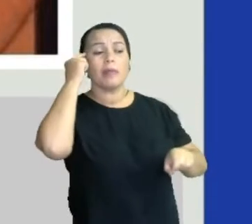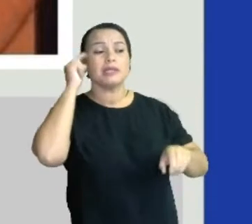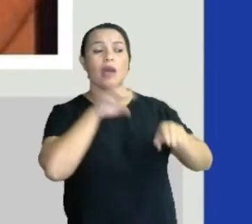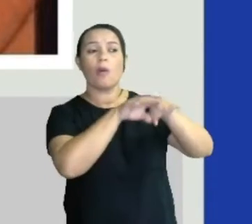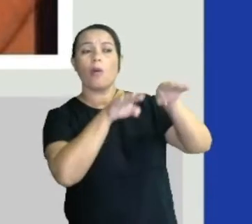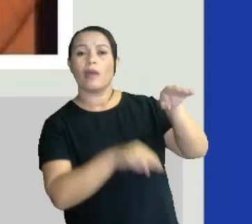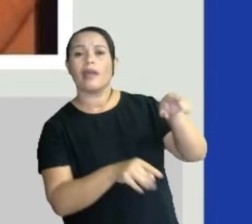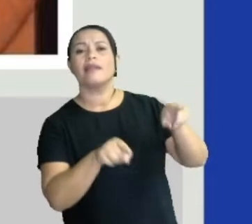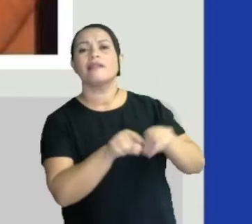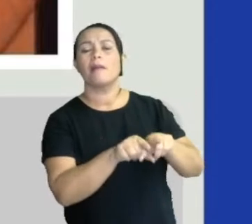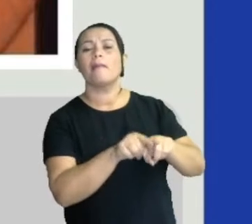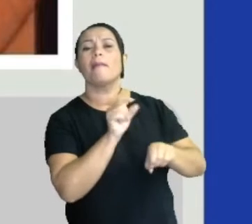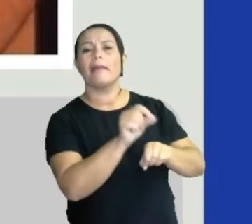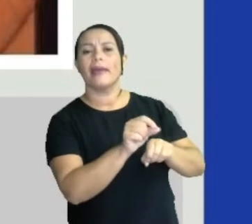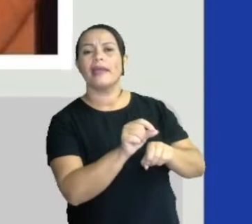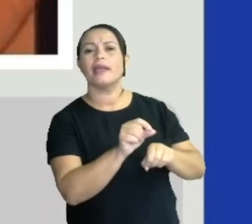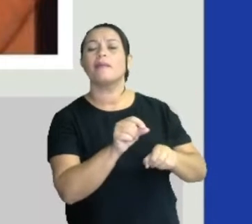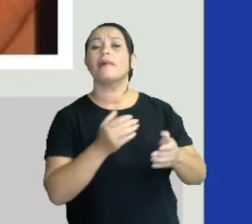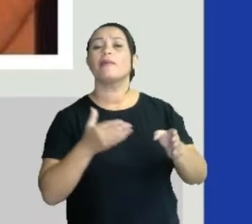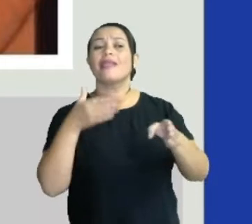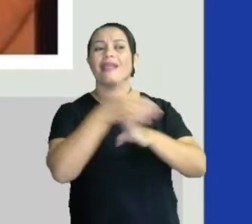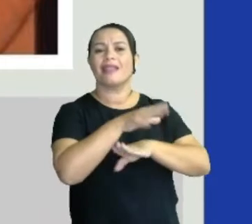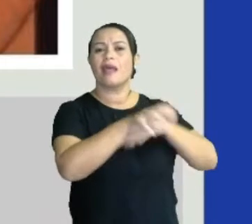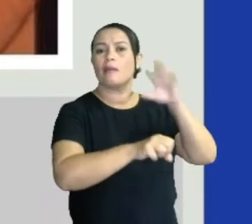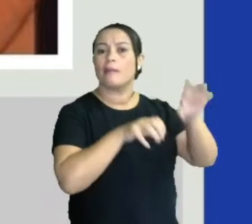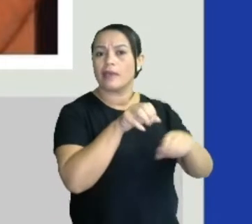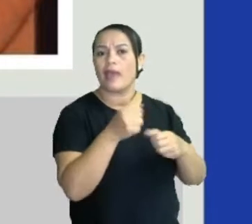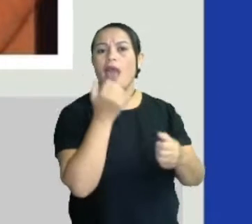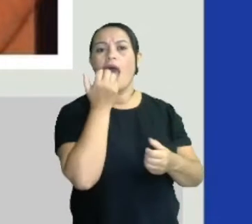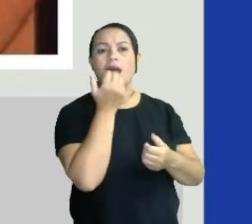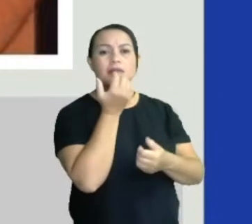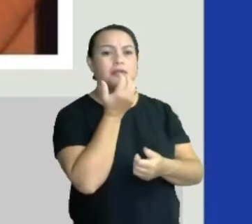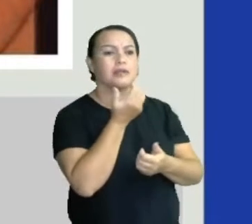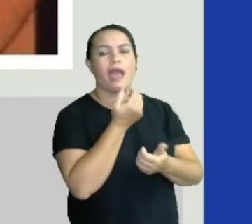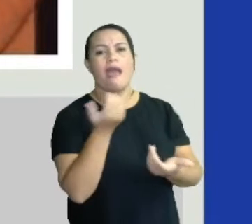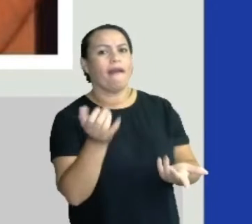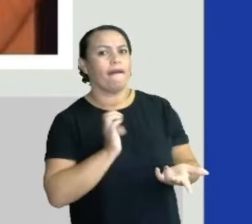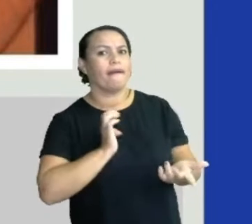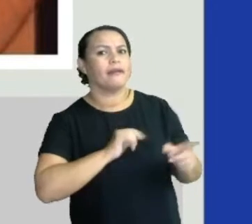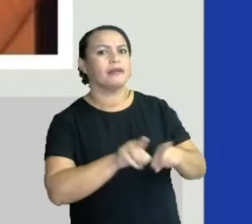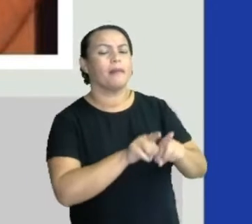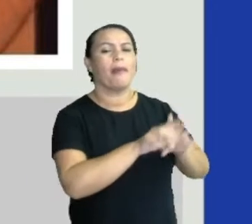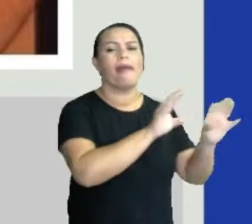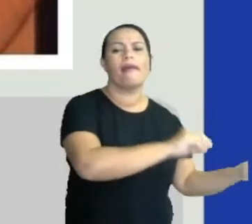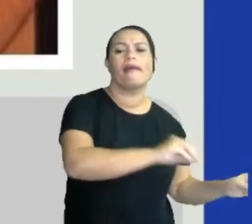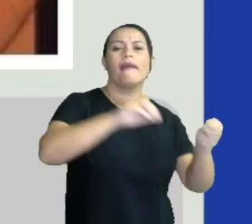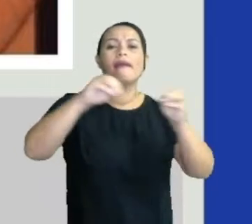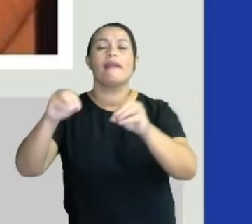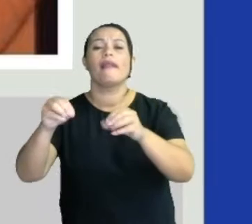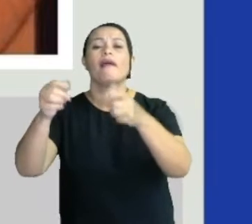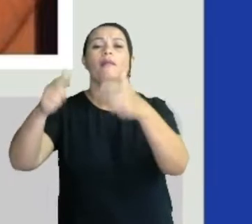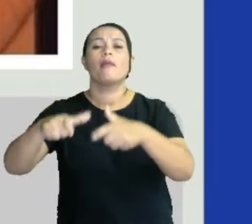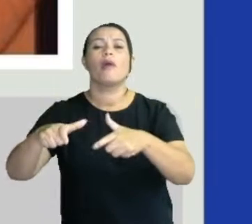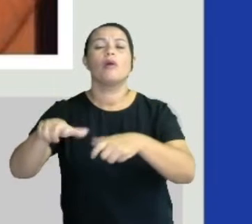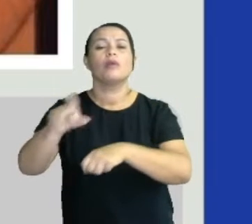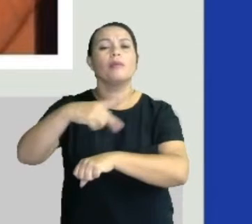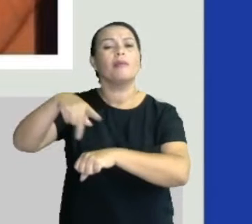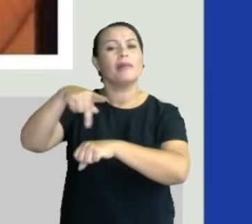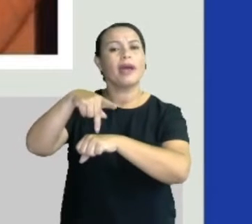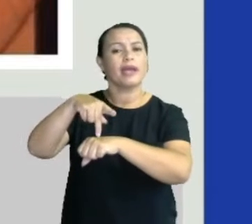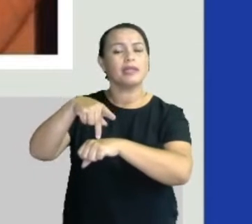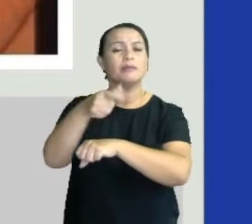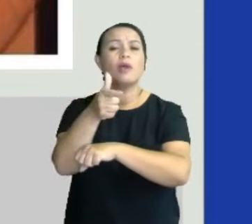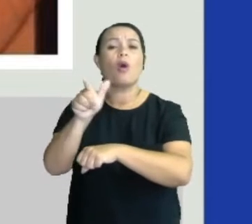extrair a riqueza do território, levar para a Europa, mas depois eles perceberam que poderiam aqui